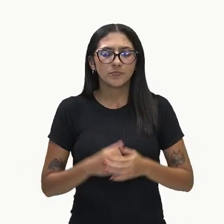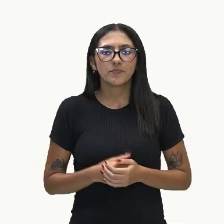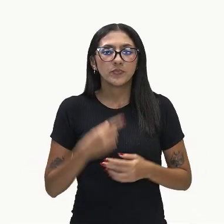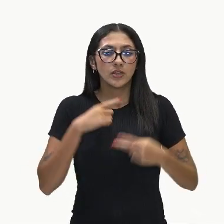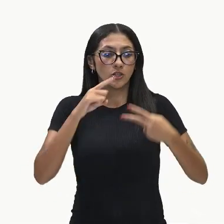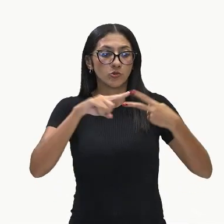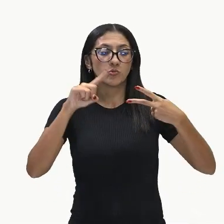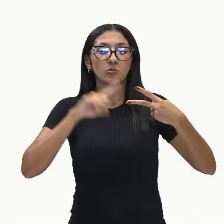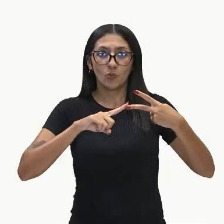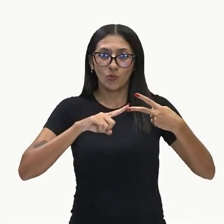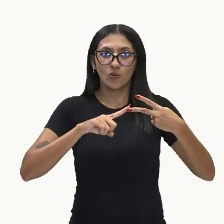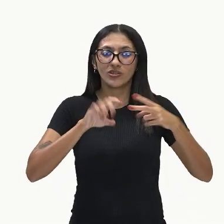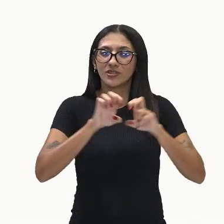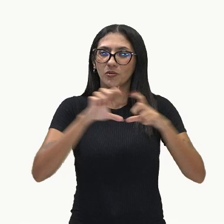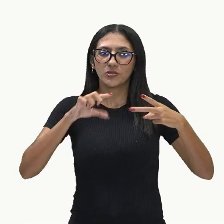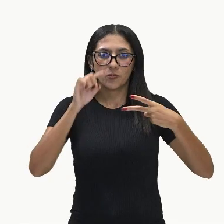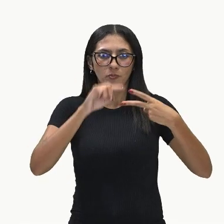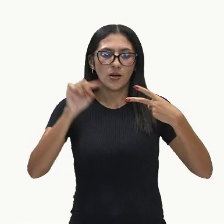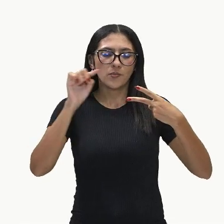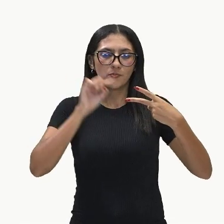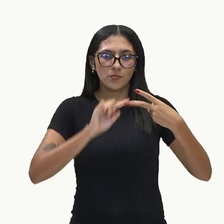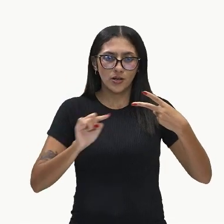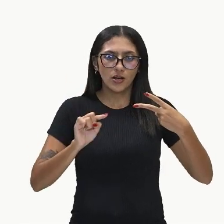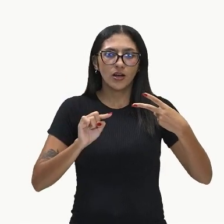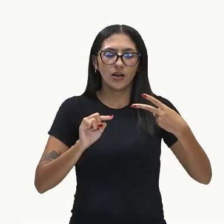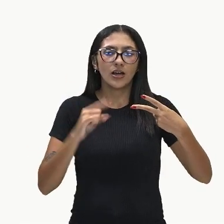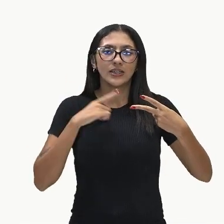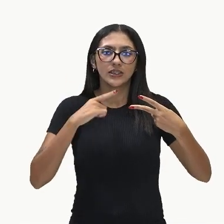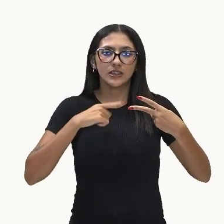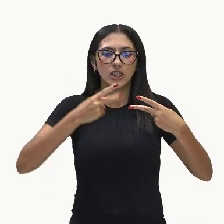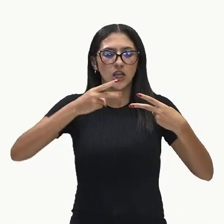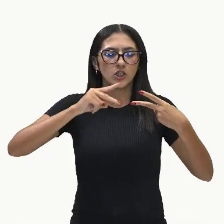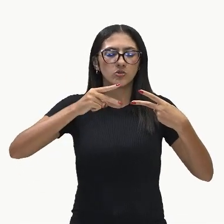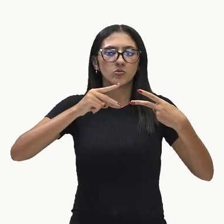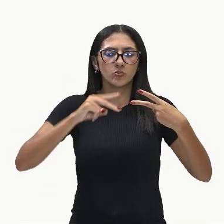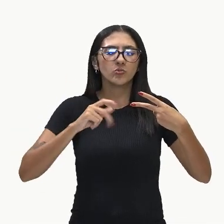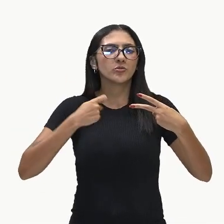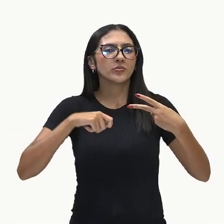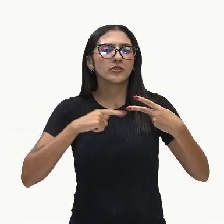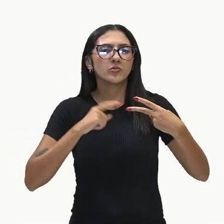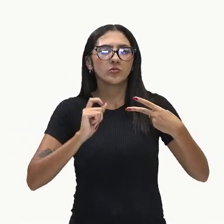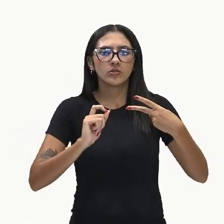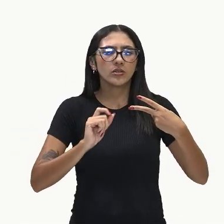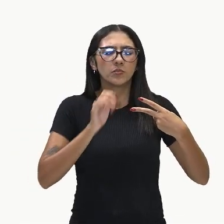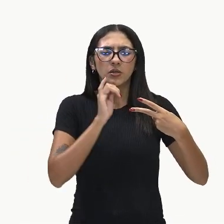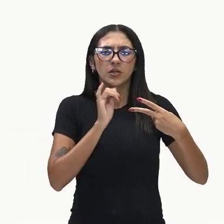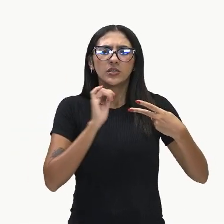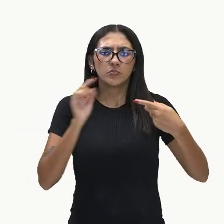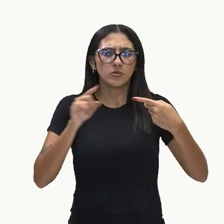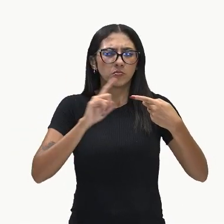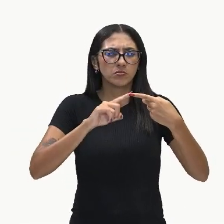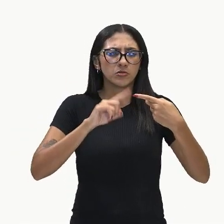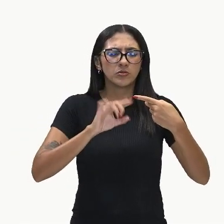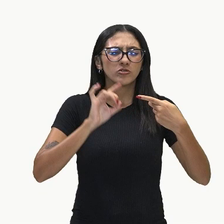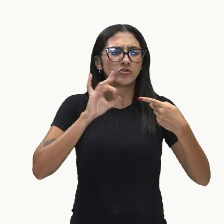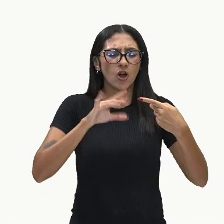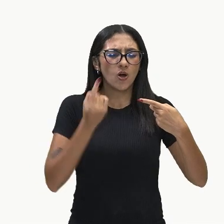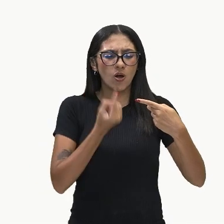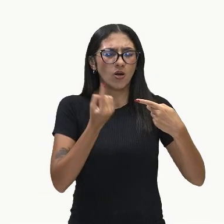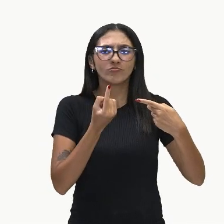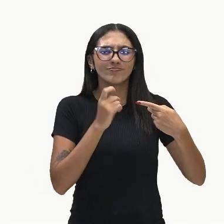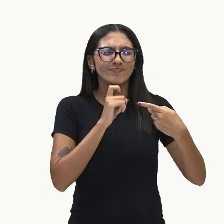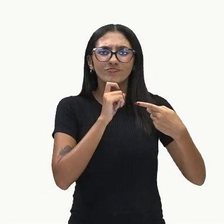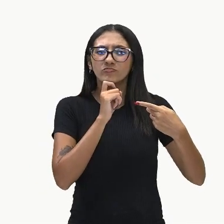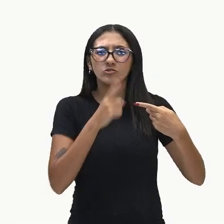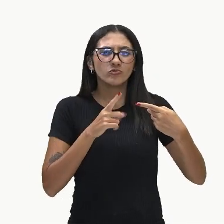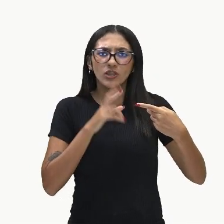duas equações com duas incógnitas. Ou seja, se eu pegar apenas essa equação, ó, eu não consigo resolver. Se eu